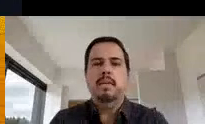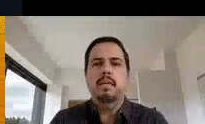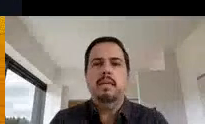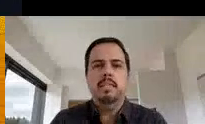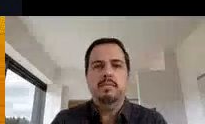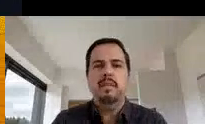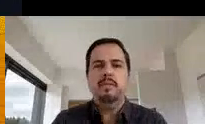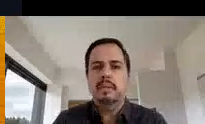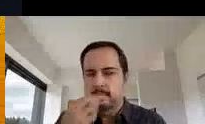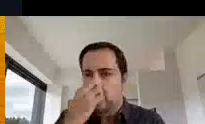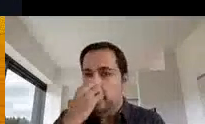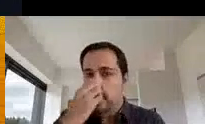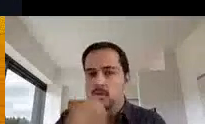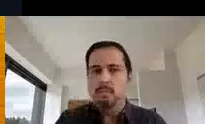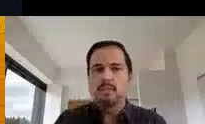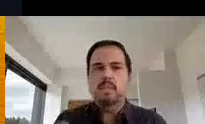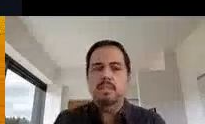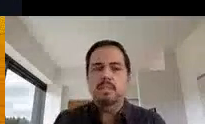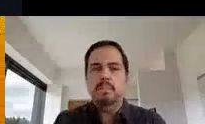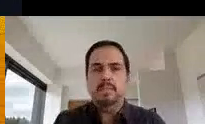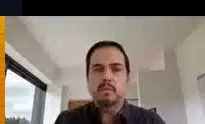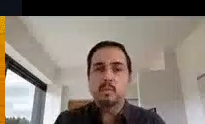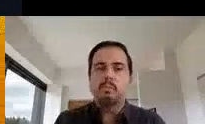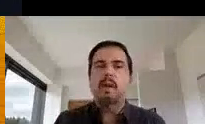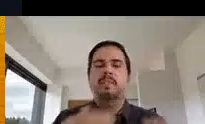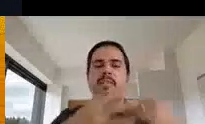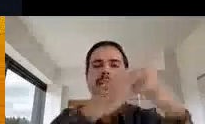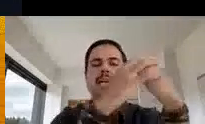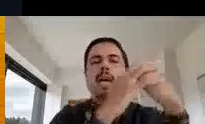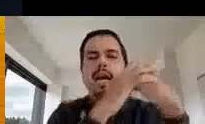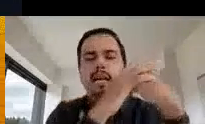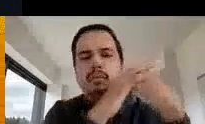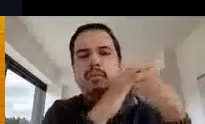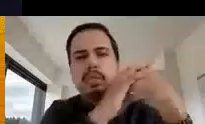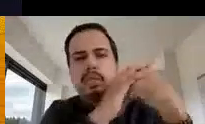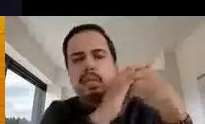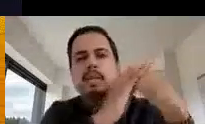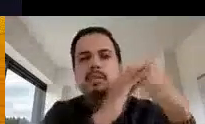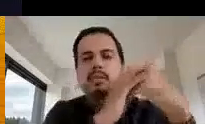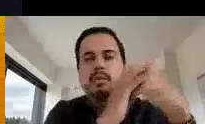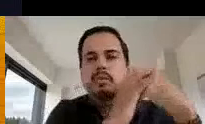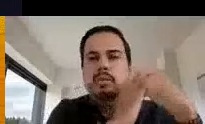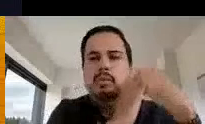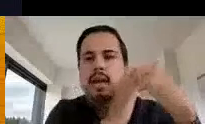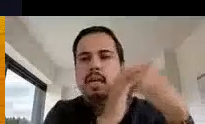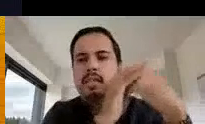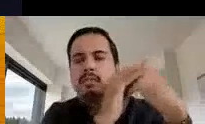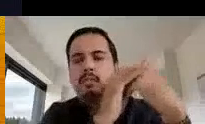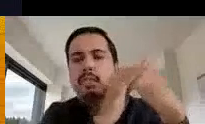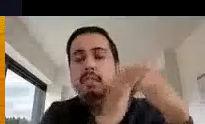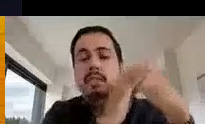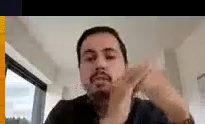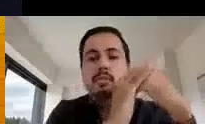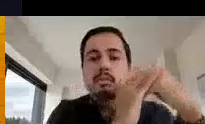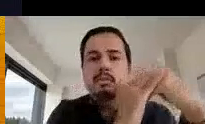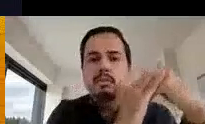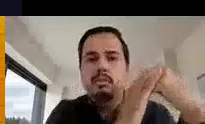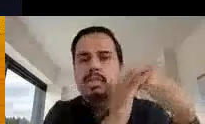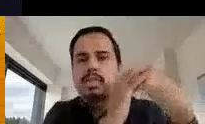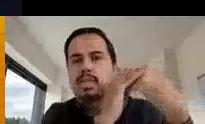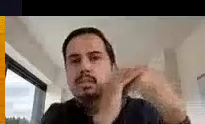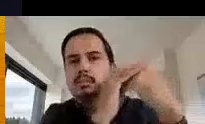é que a gente está falando aqui. E do ponto de vista das empresas normais, né? Aí você tem as inovações de marketing, você tem